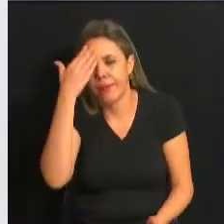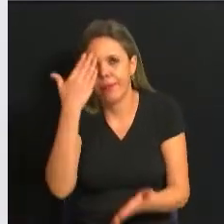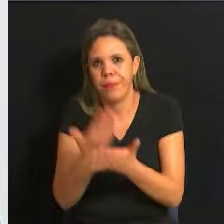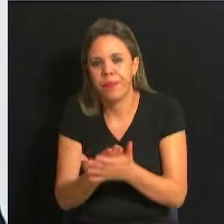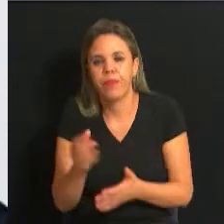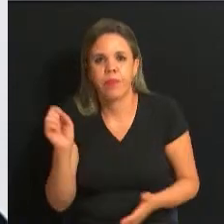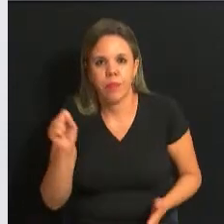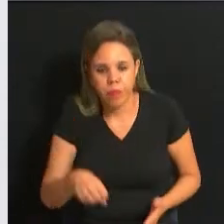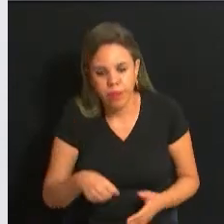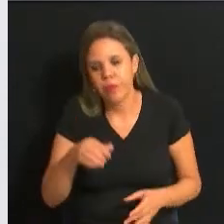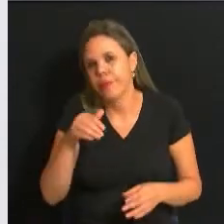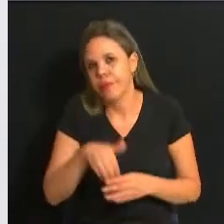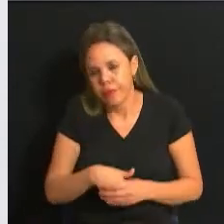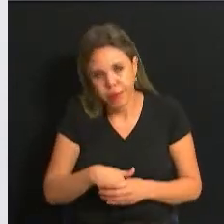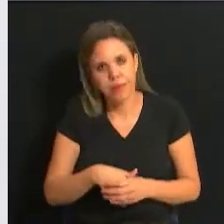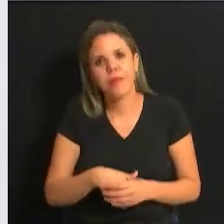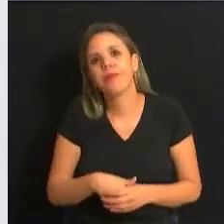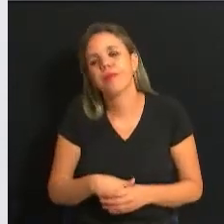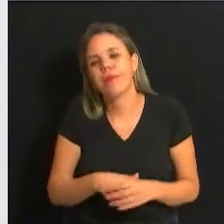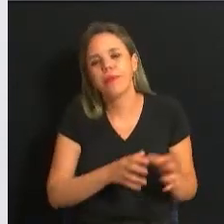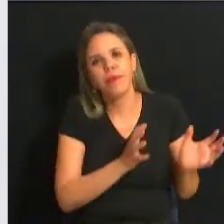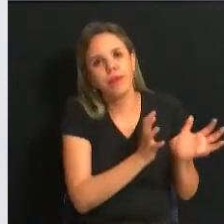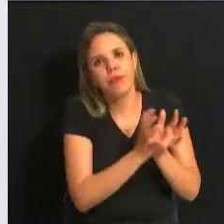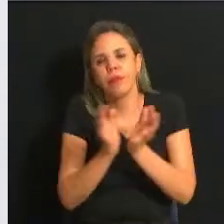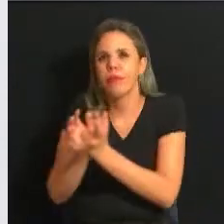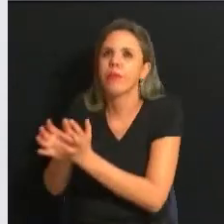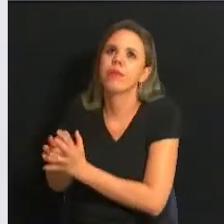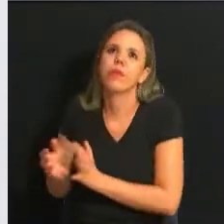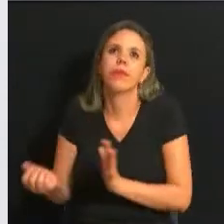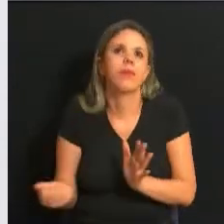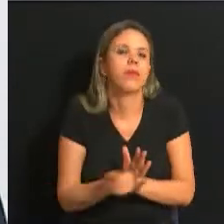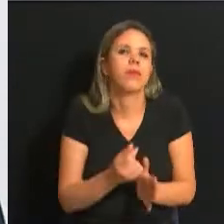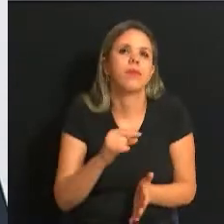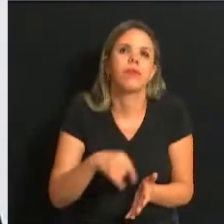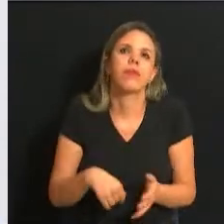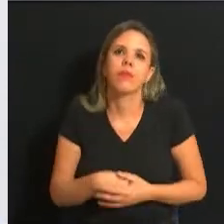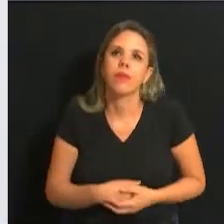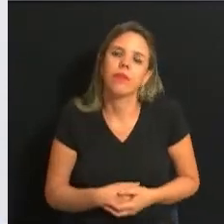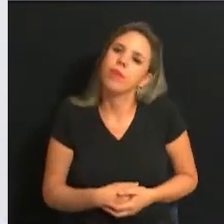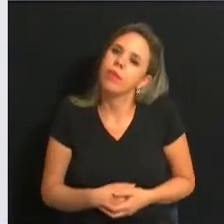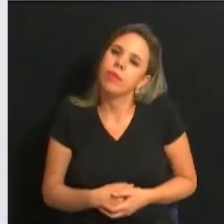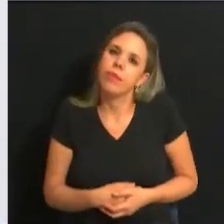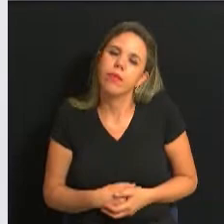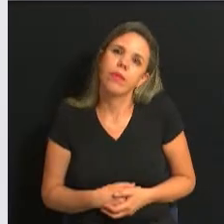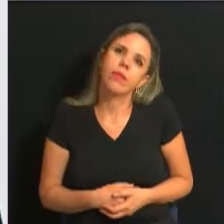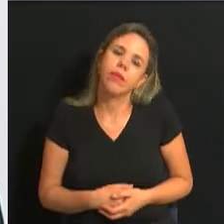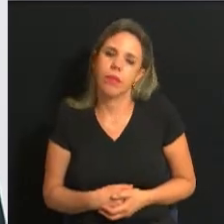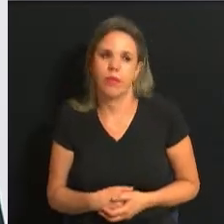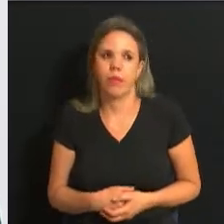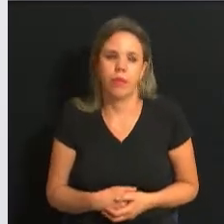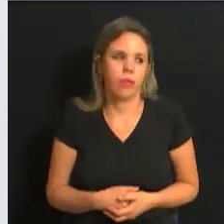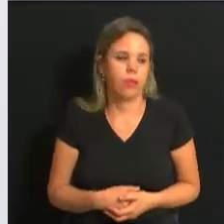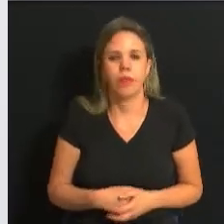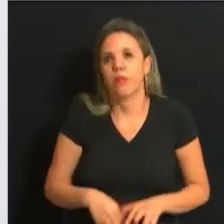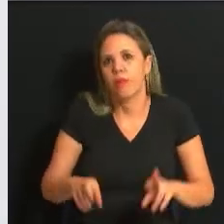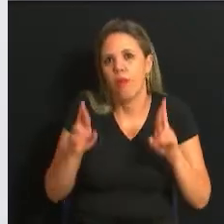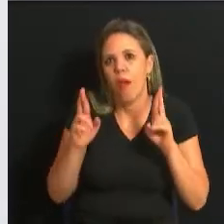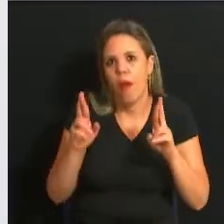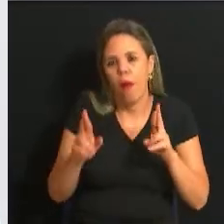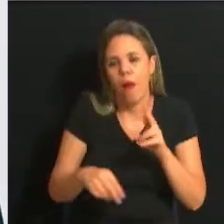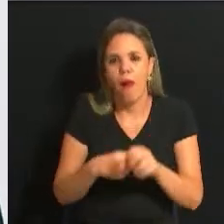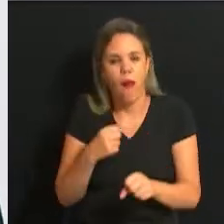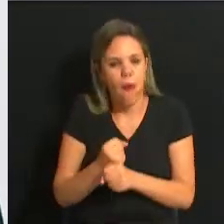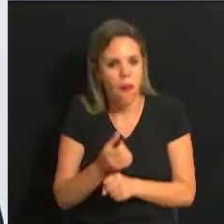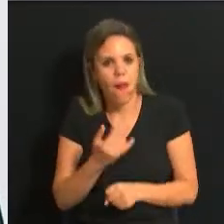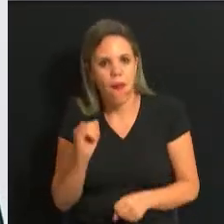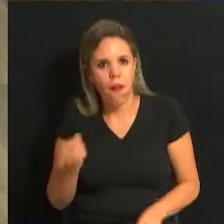será votado, ele vai ter que passar pelas comissões, foi protocolado recentemente, e esperamos que esse ano aqui possa ser